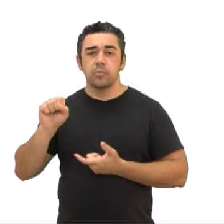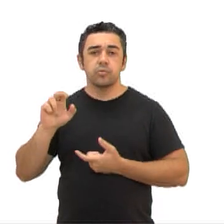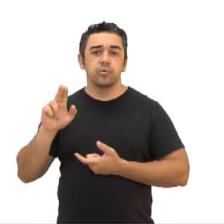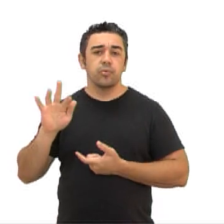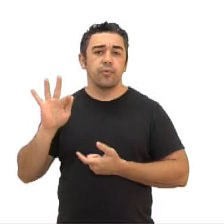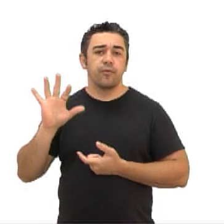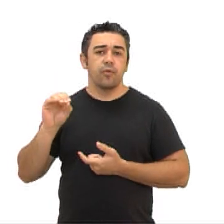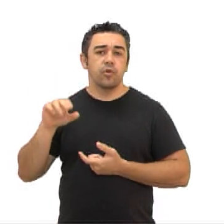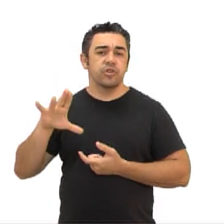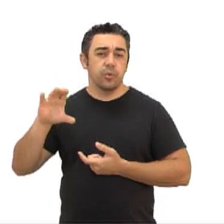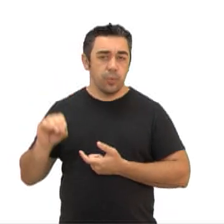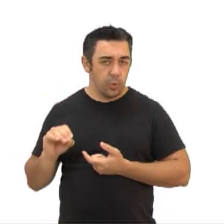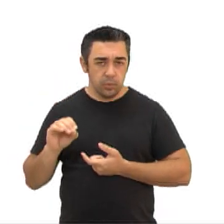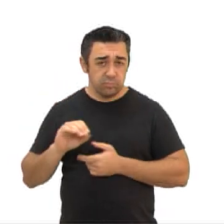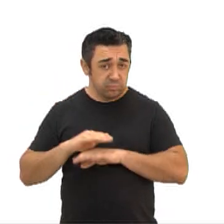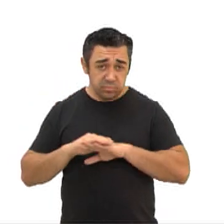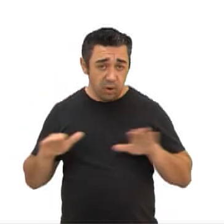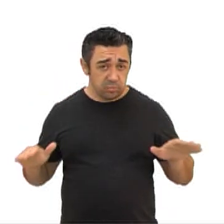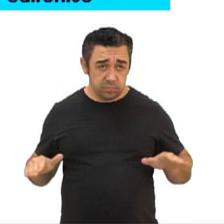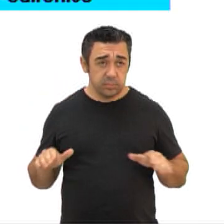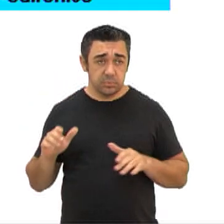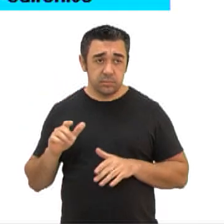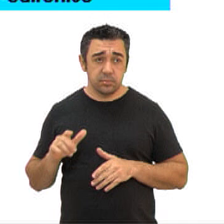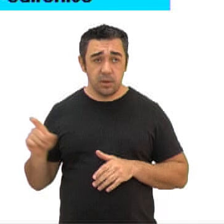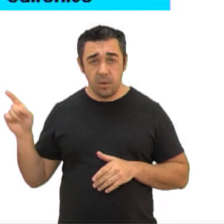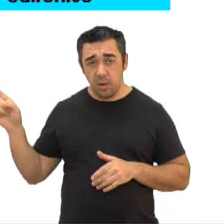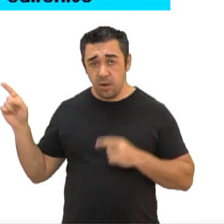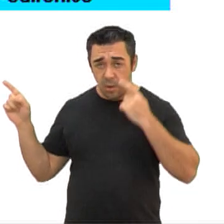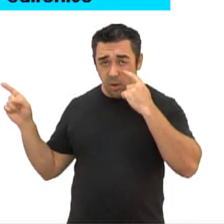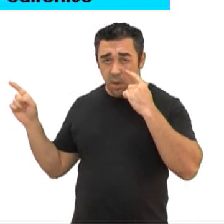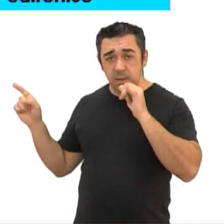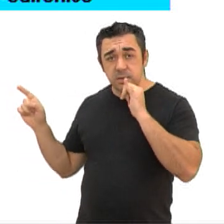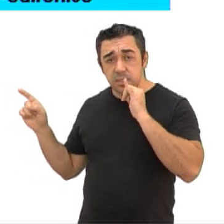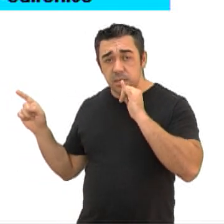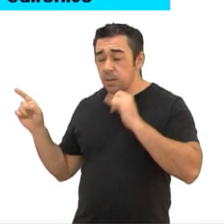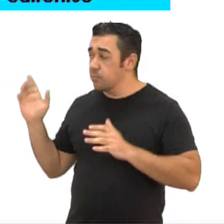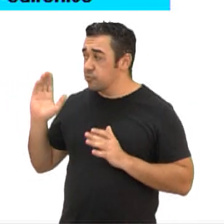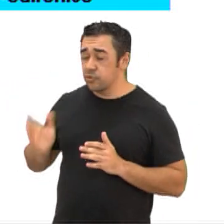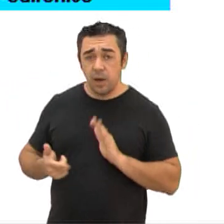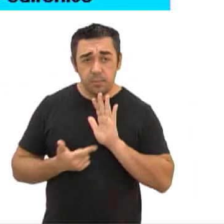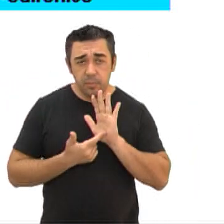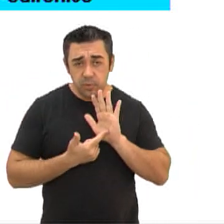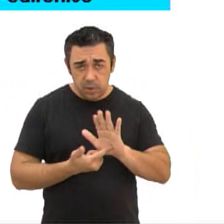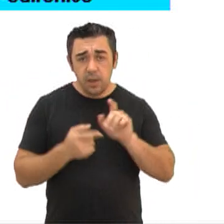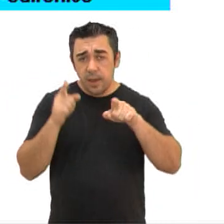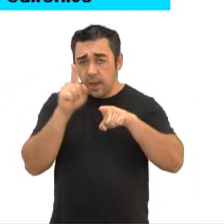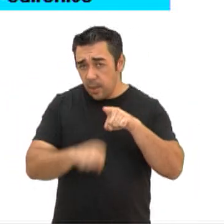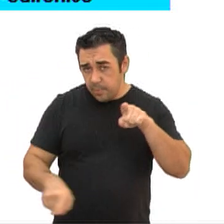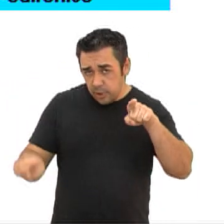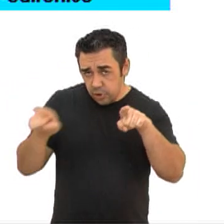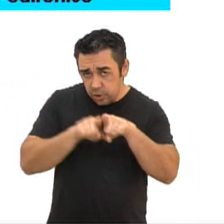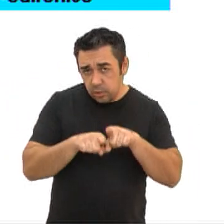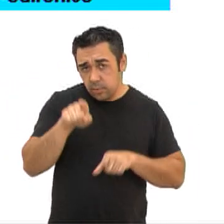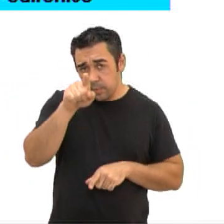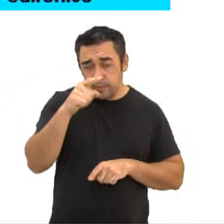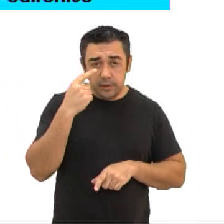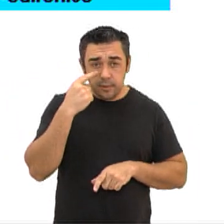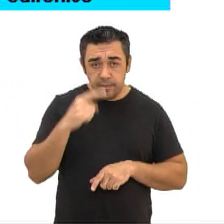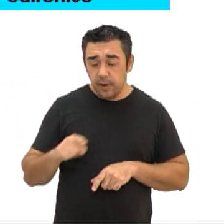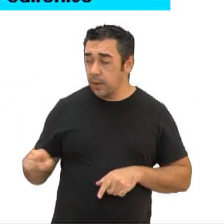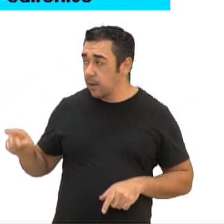sulfônico, certo, pessoal? Tranquilo? E aí, eu passei alguns exemplos, mas estou repetindo esses exemplos aqui para